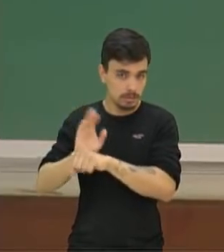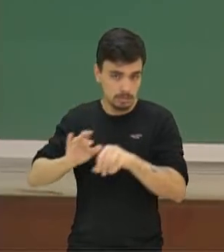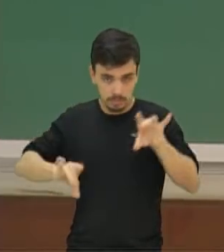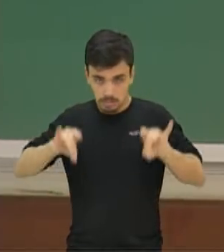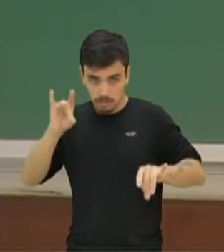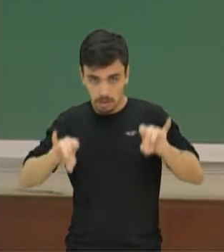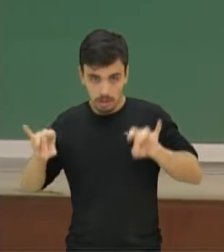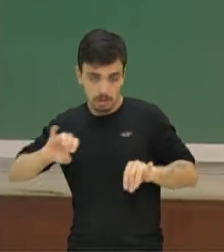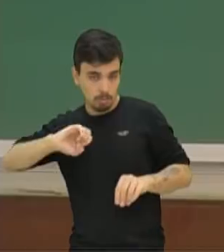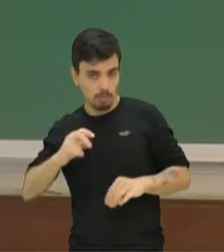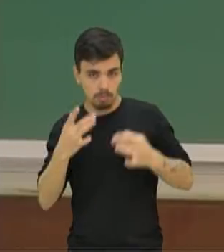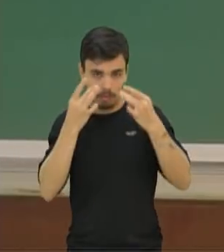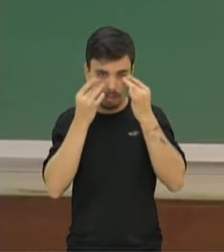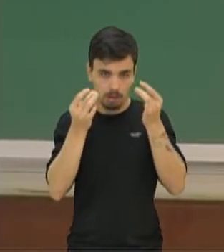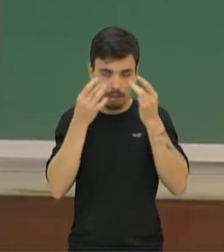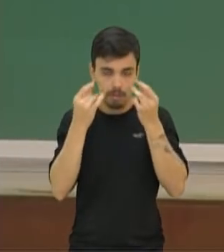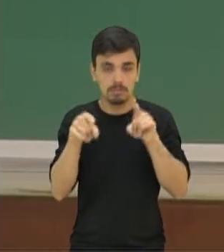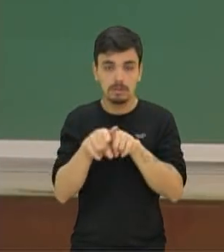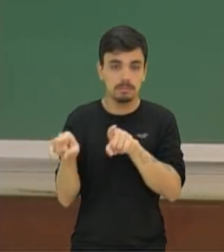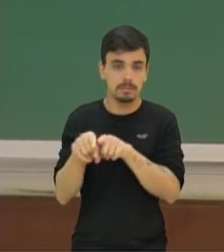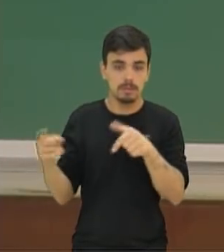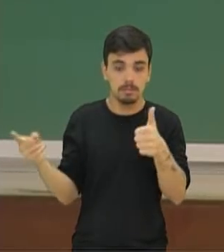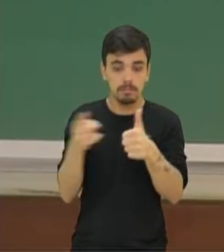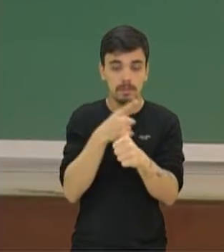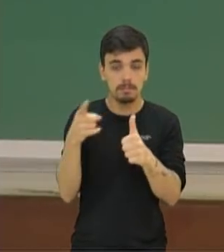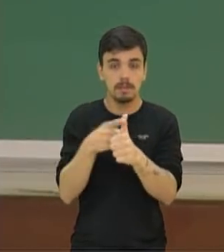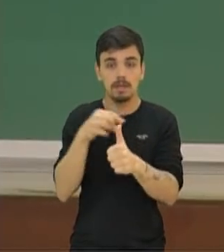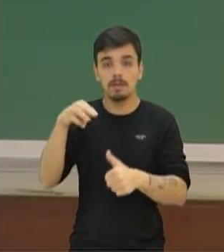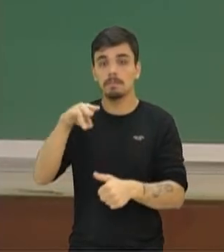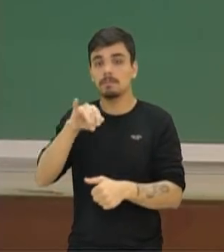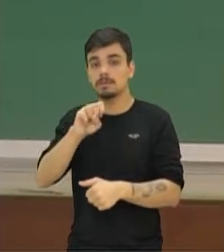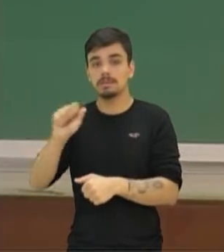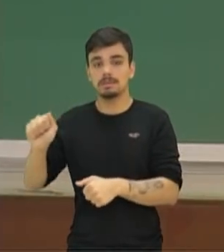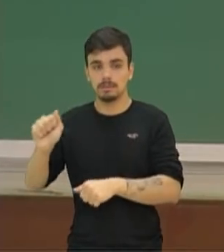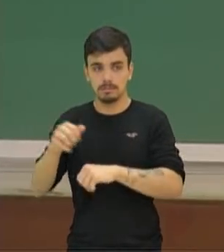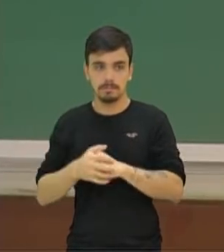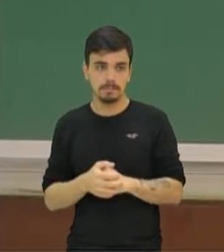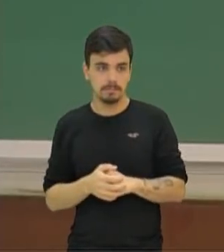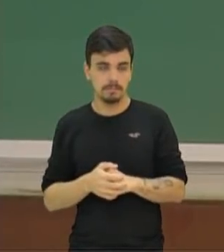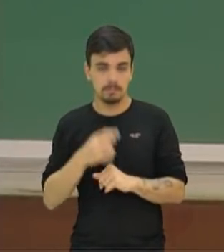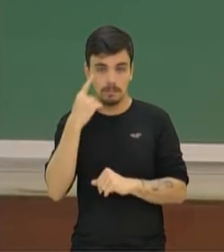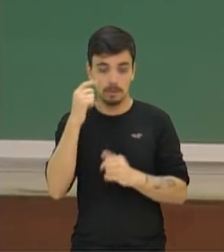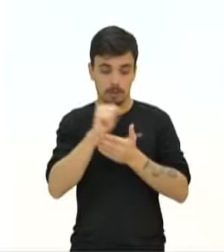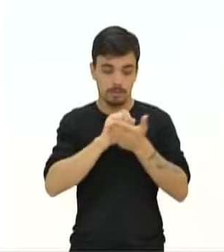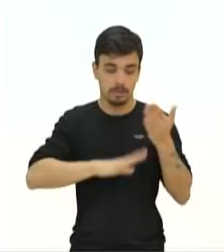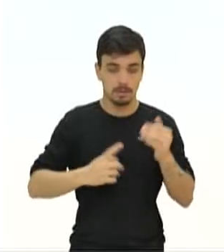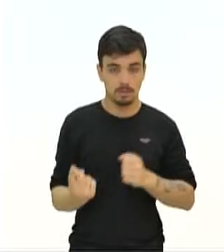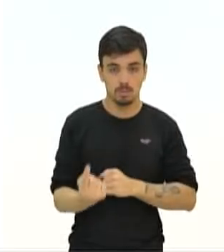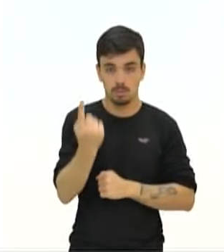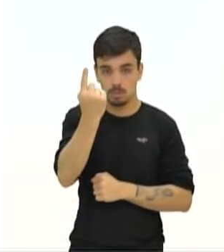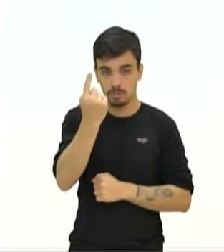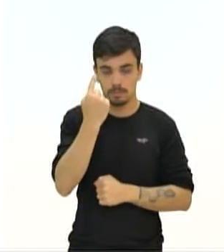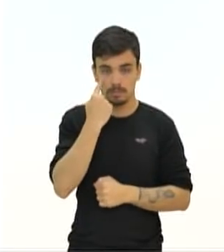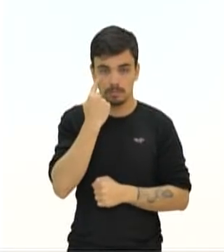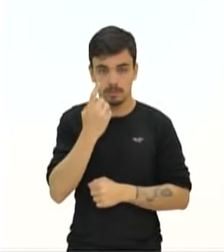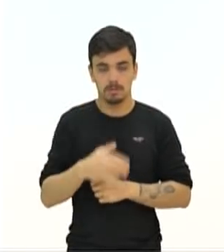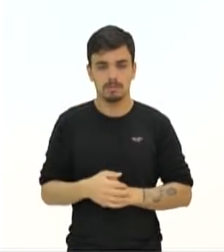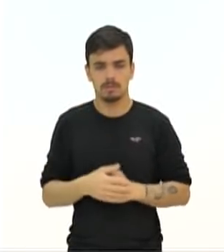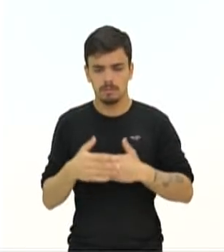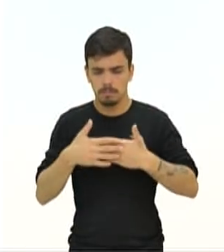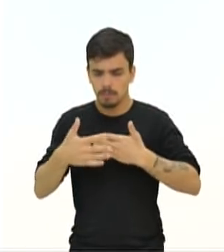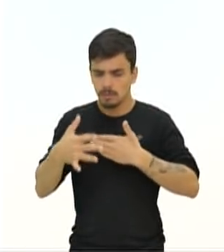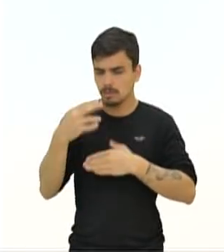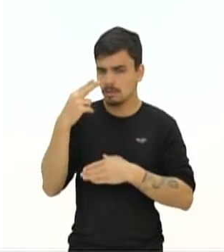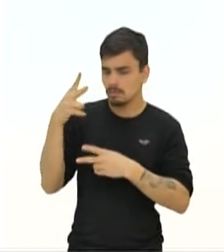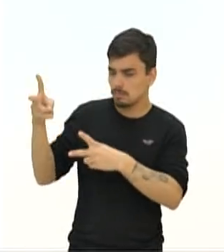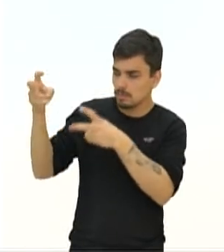estão assistindo, né, a celebração da primeira missa. Então, atividade 1. Partindo da observação